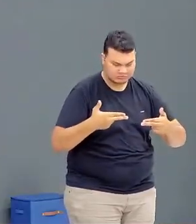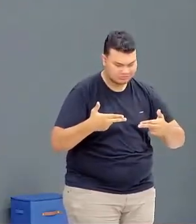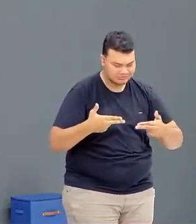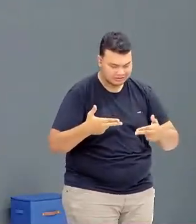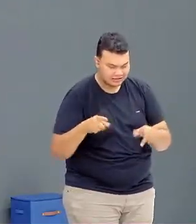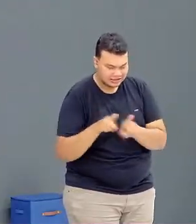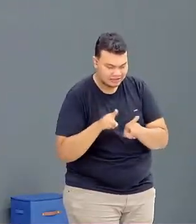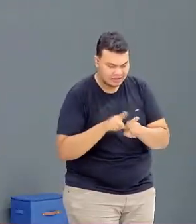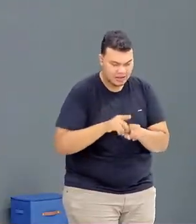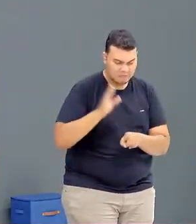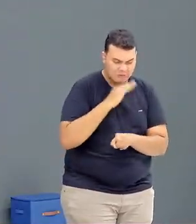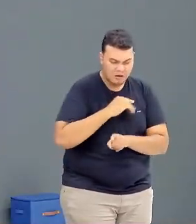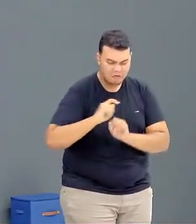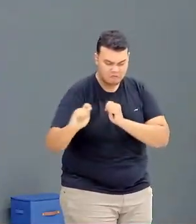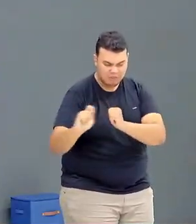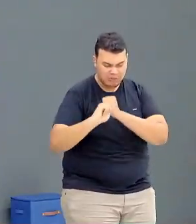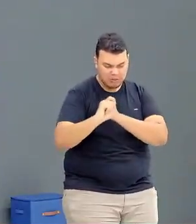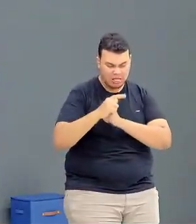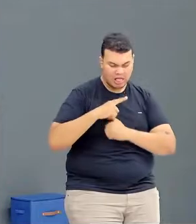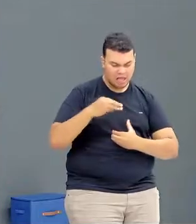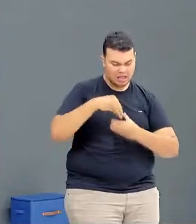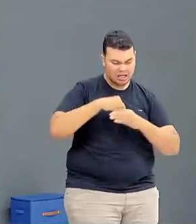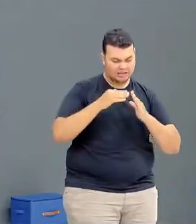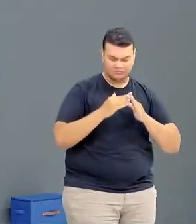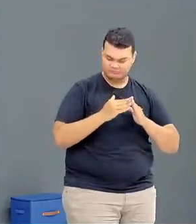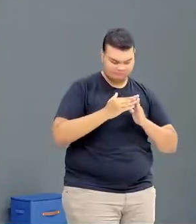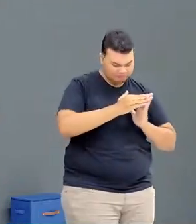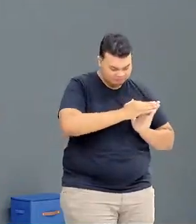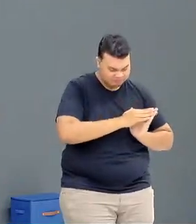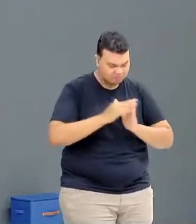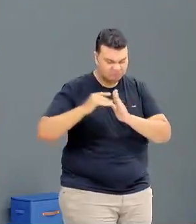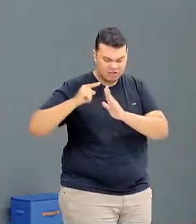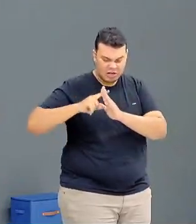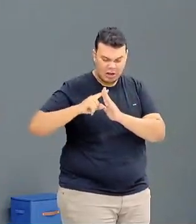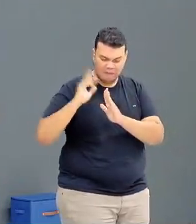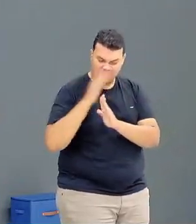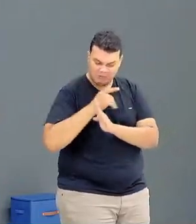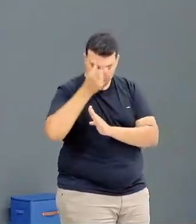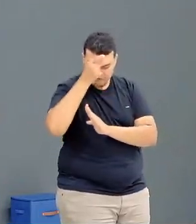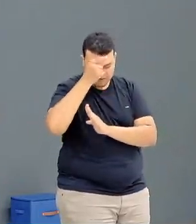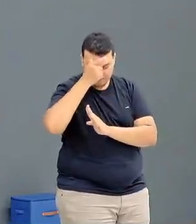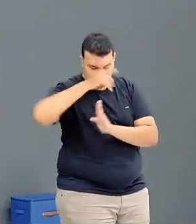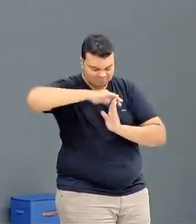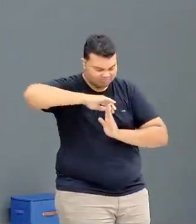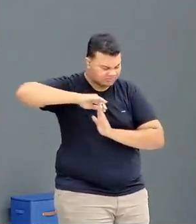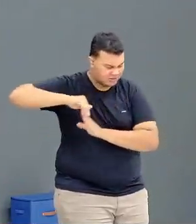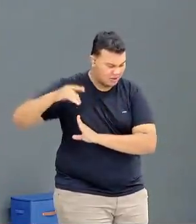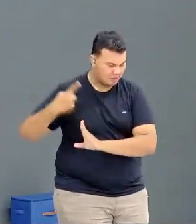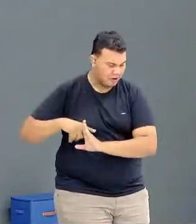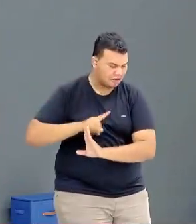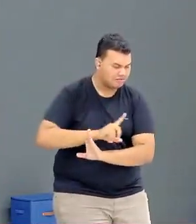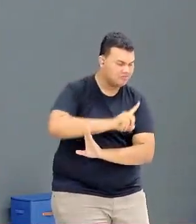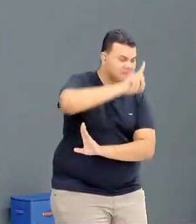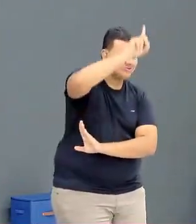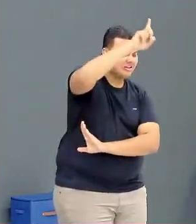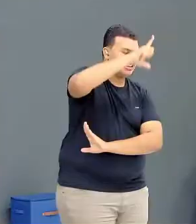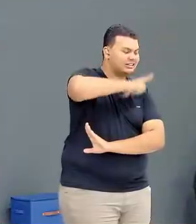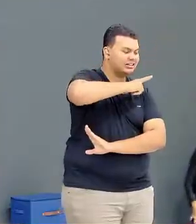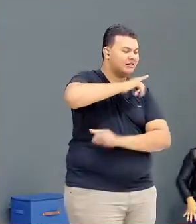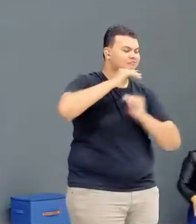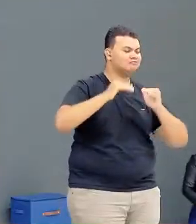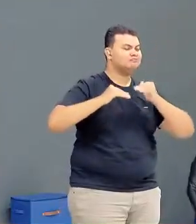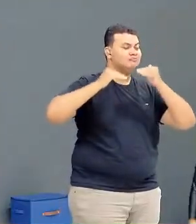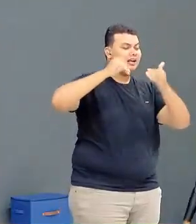praga alguma chegar à nossa tenda, porque maior é aquele que está conosco. Essa sim, meu Deus,